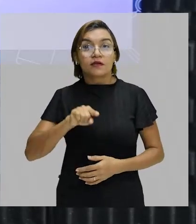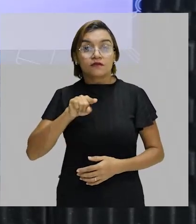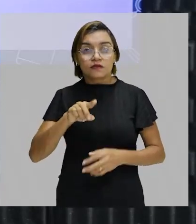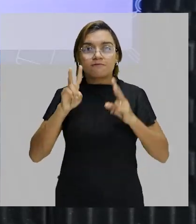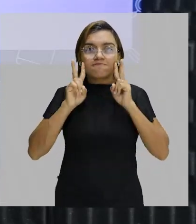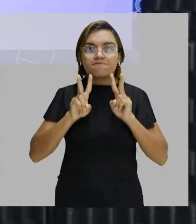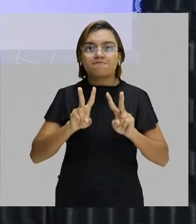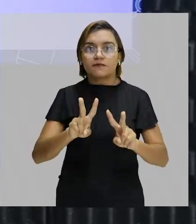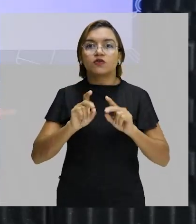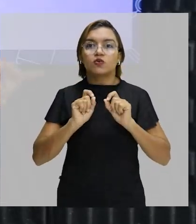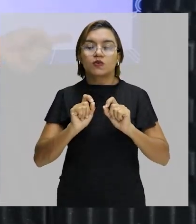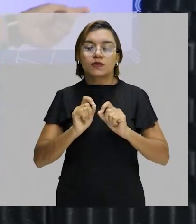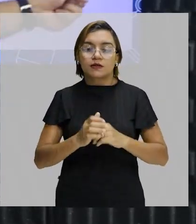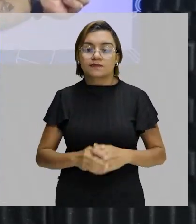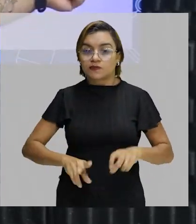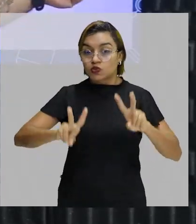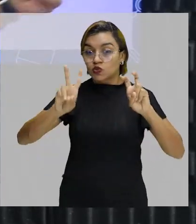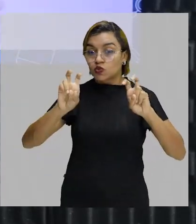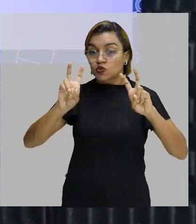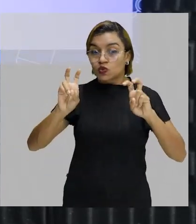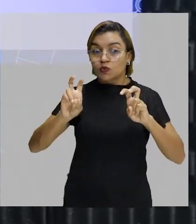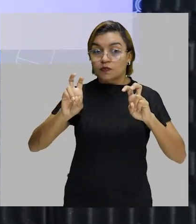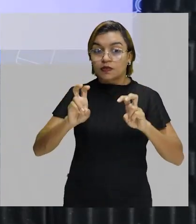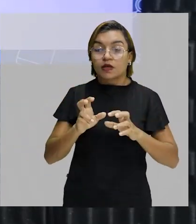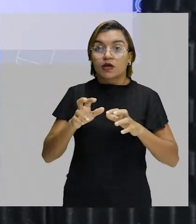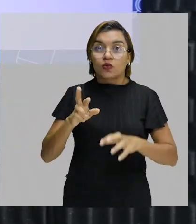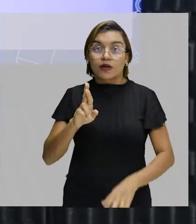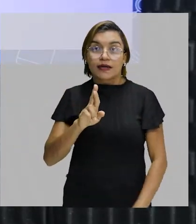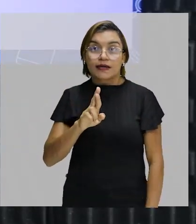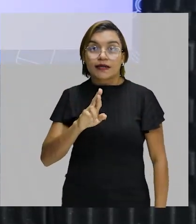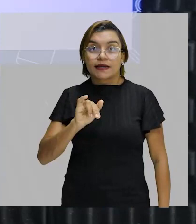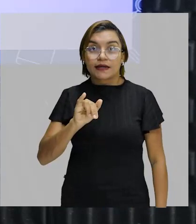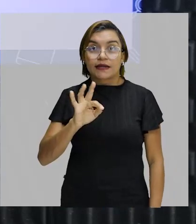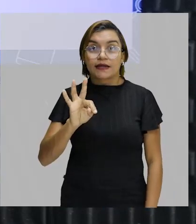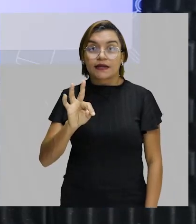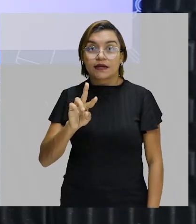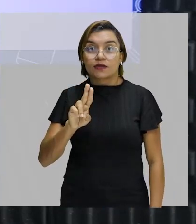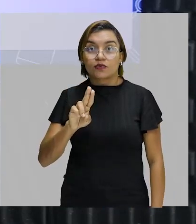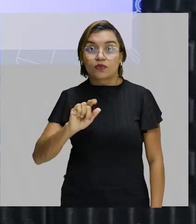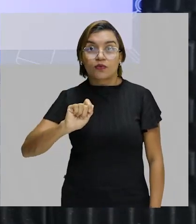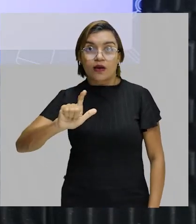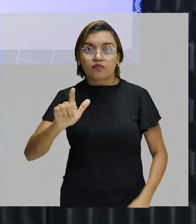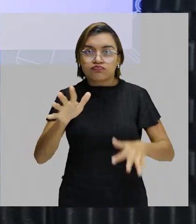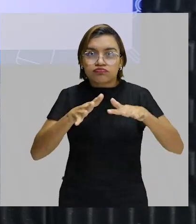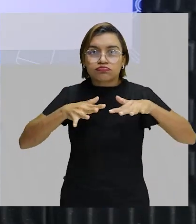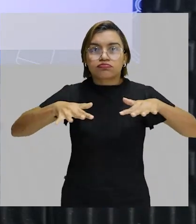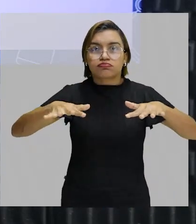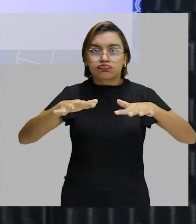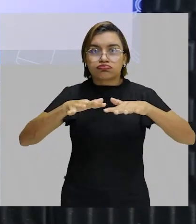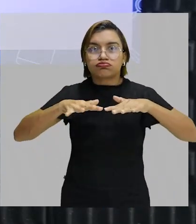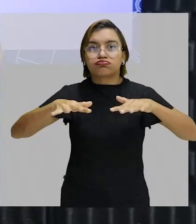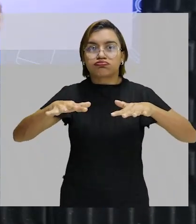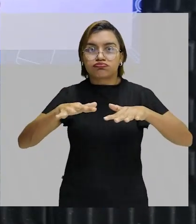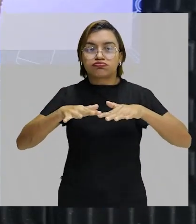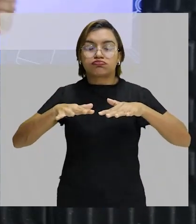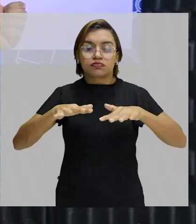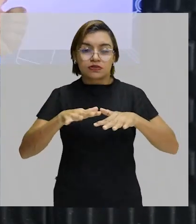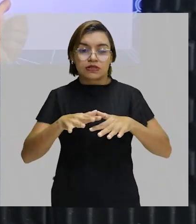aqui o quê? A questão do ritual. Os negros, a questão ritualística.